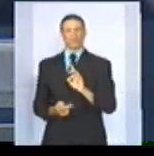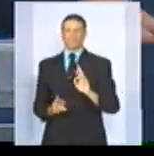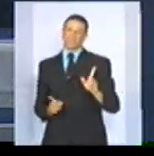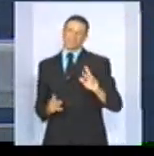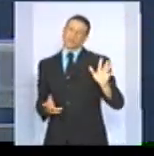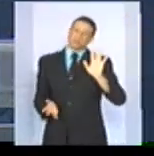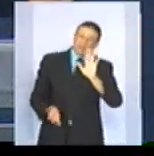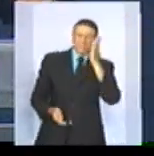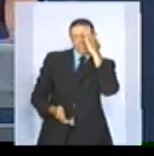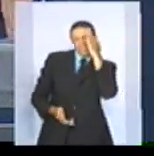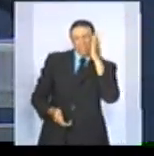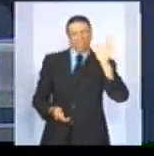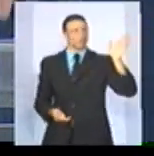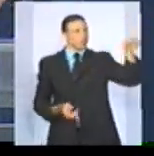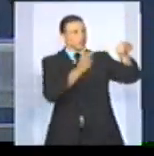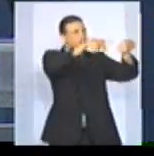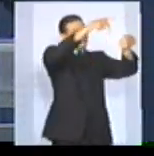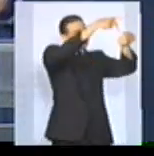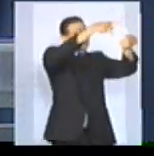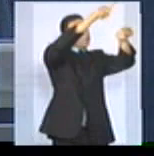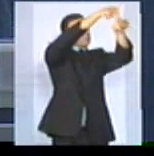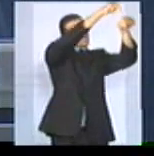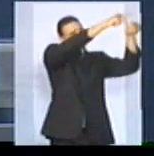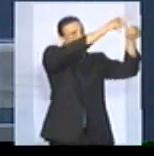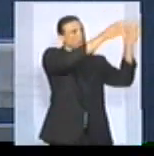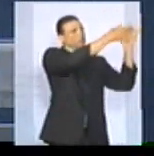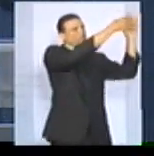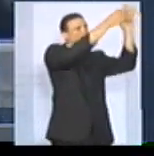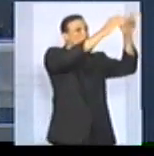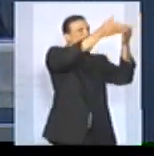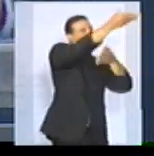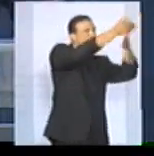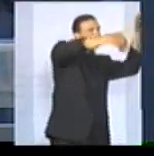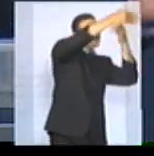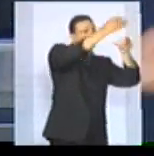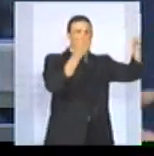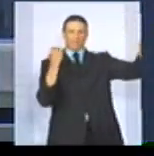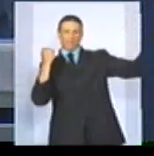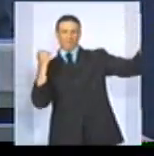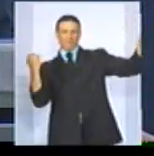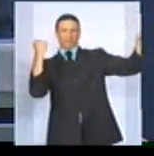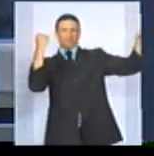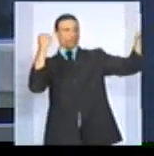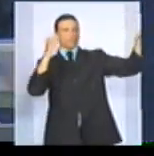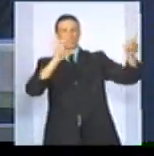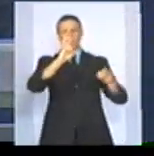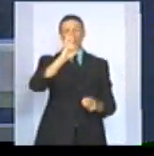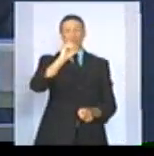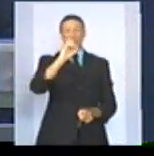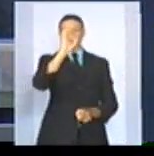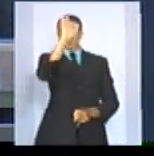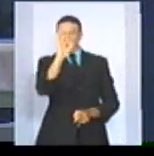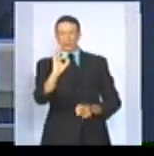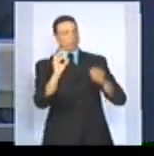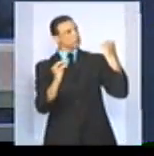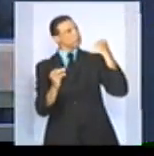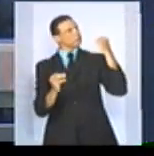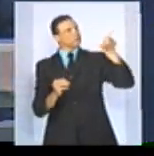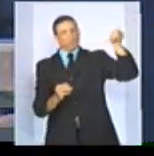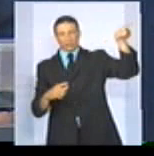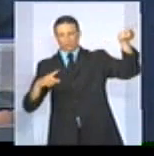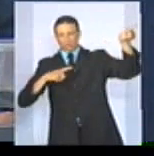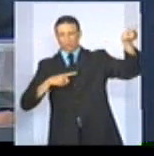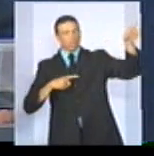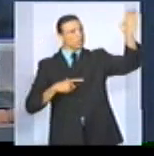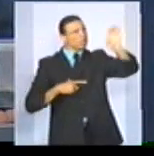os países a participação do conteúdo Nacional já é uma já é forte 50% nacional é basicamente a referência